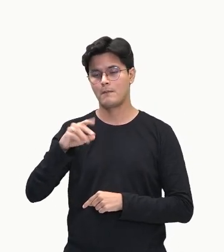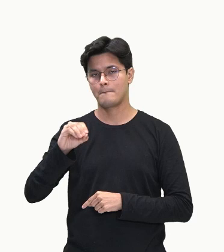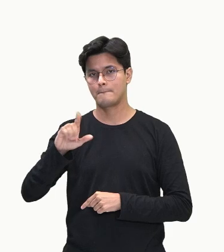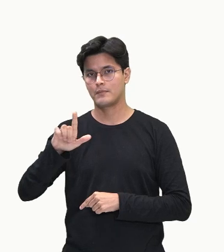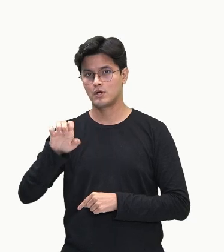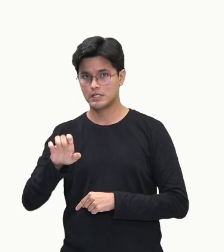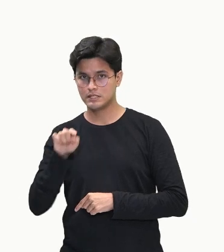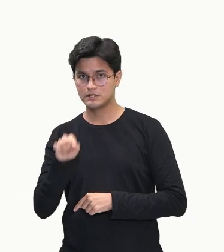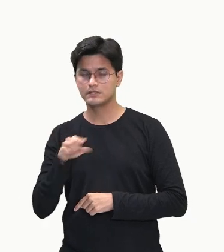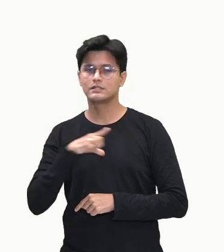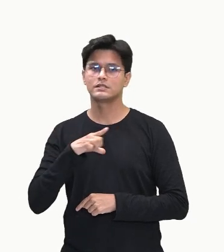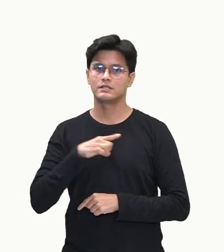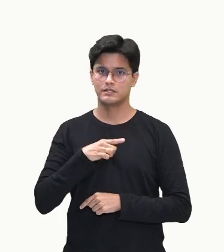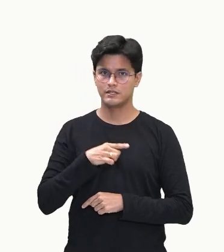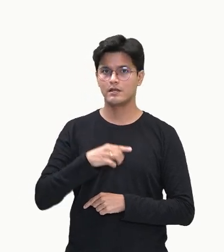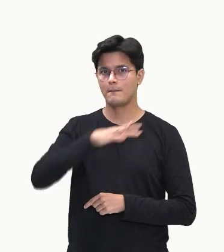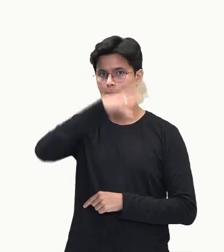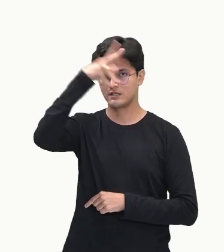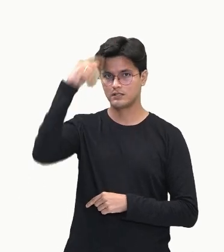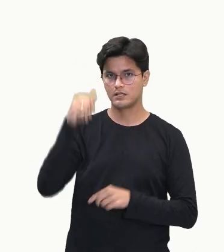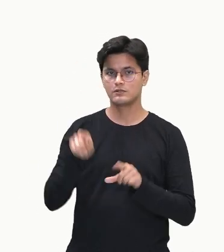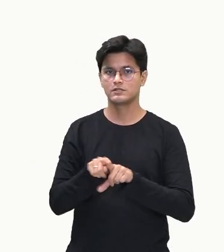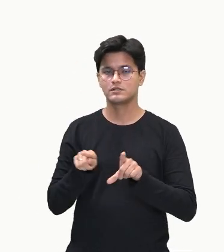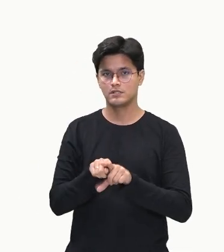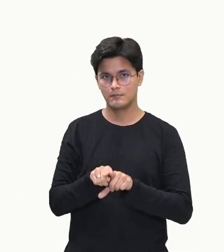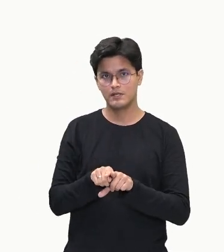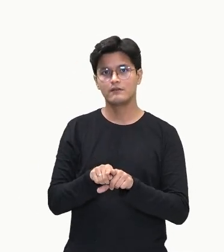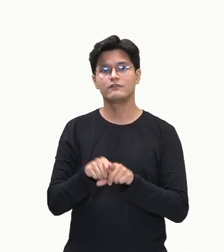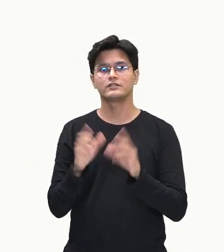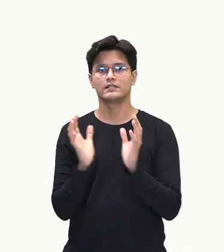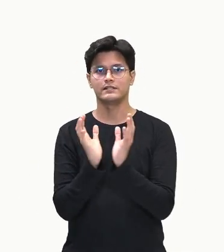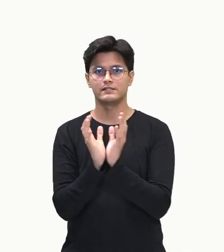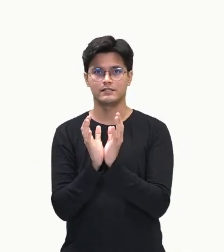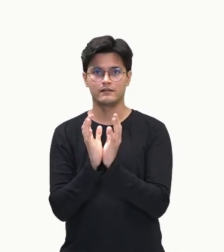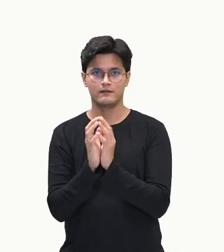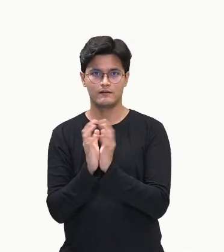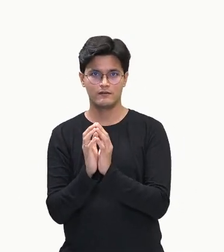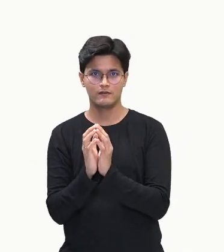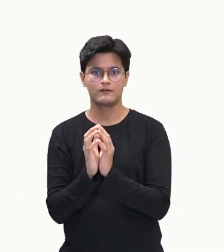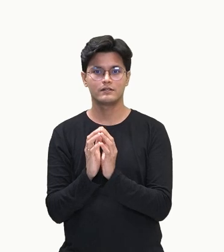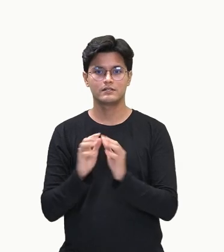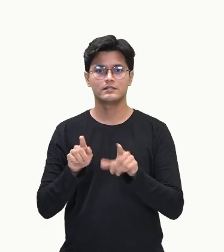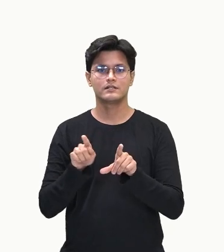de Manaus, nós temos Fortaleza, nós temos